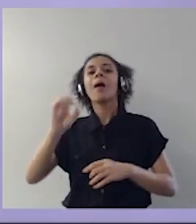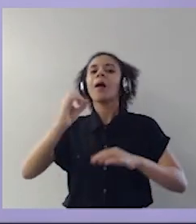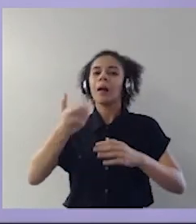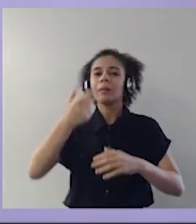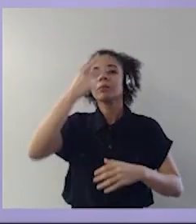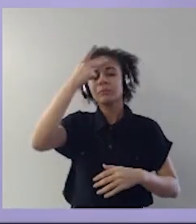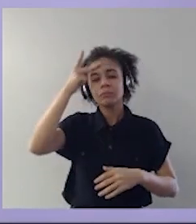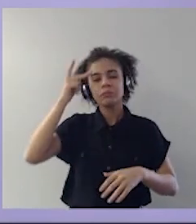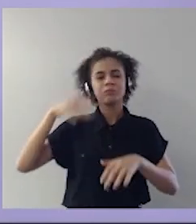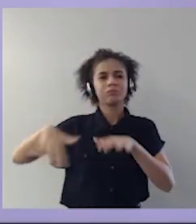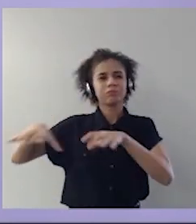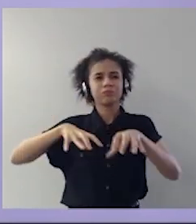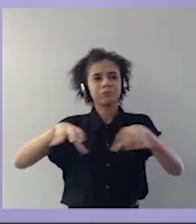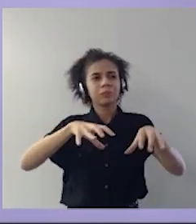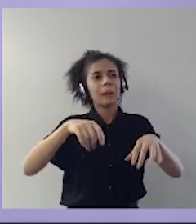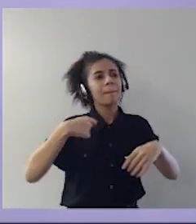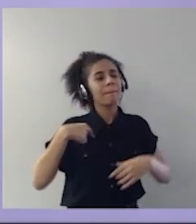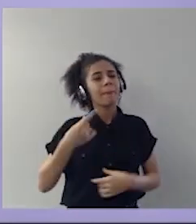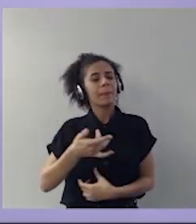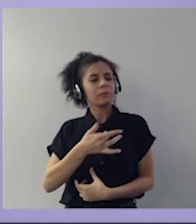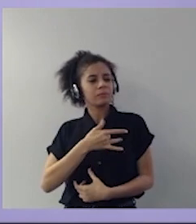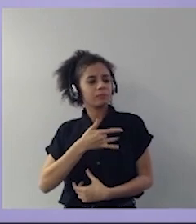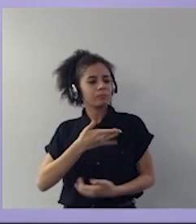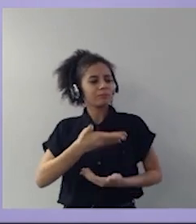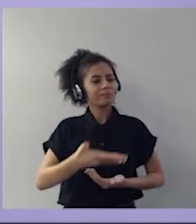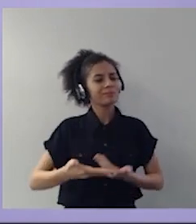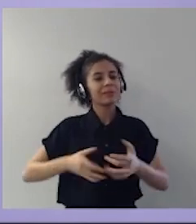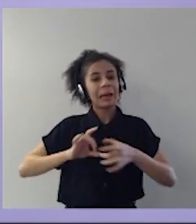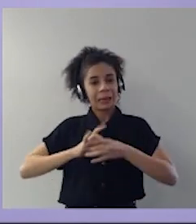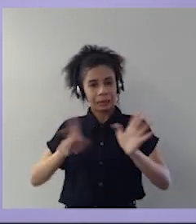solidariedade social, espontâneas e fraternas.